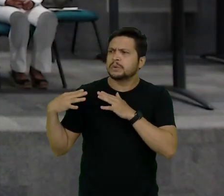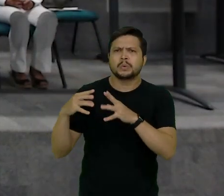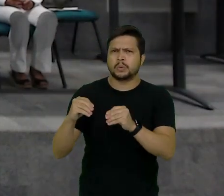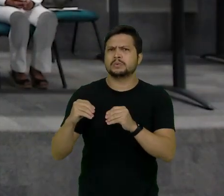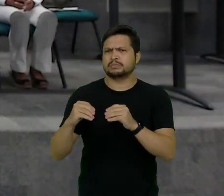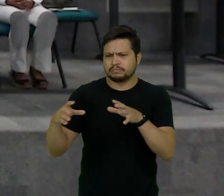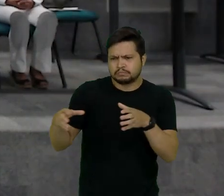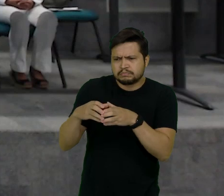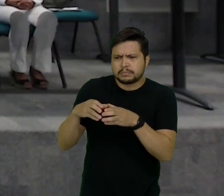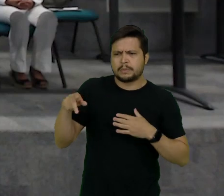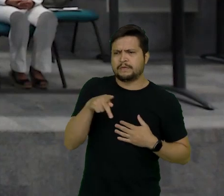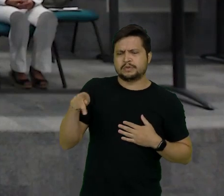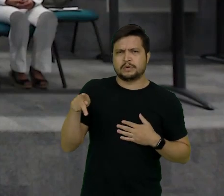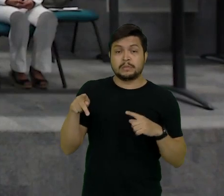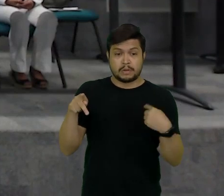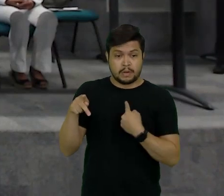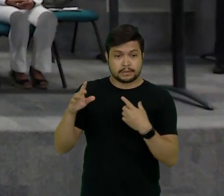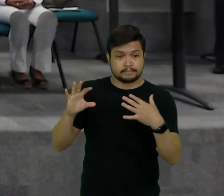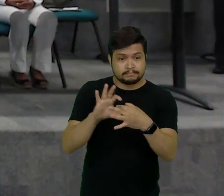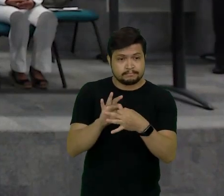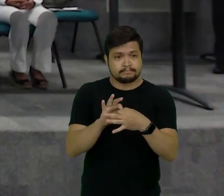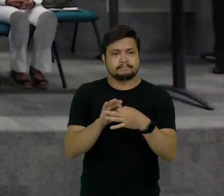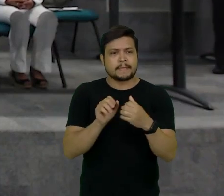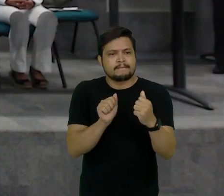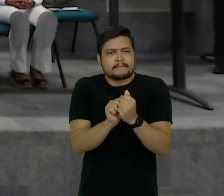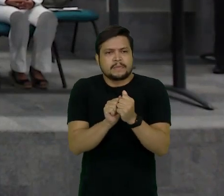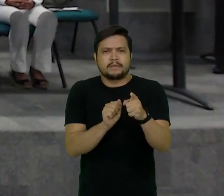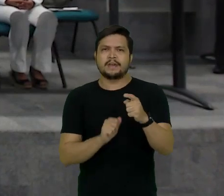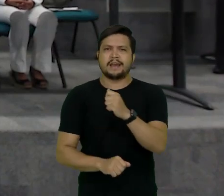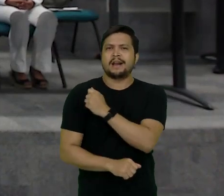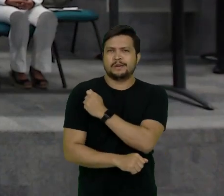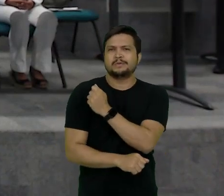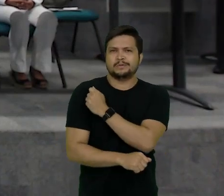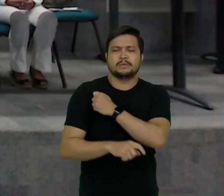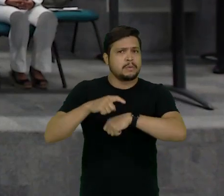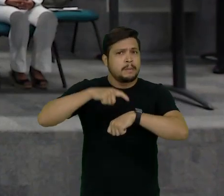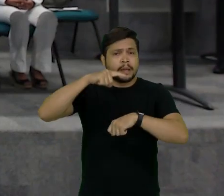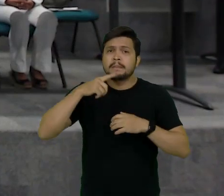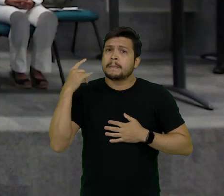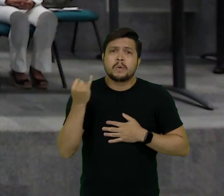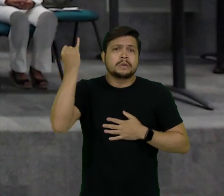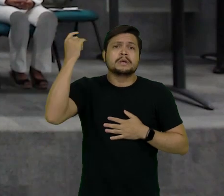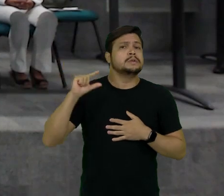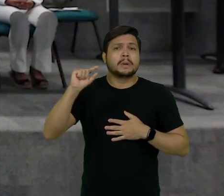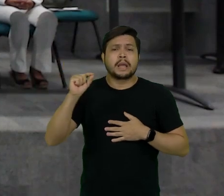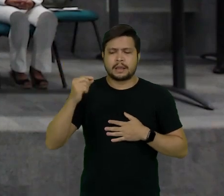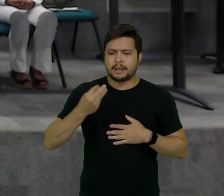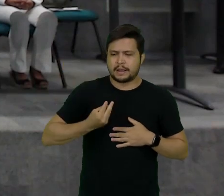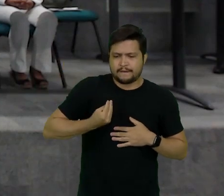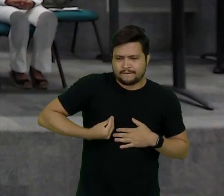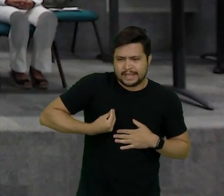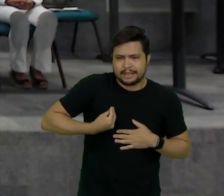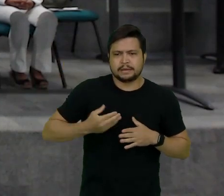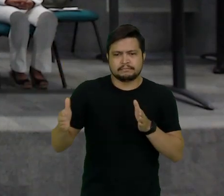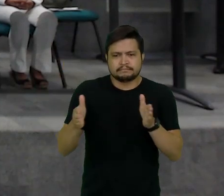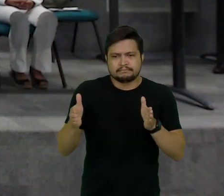docentes, estar na vida de vocês, estudantes, num momento tão importante que é a formação profissional de